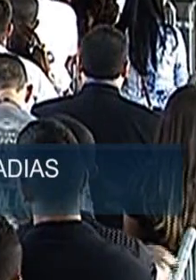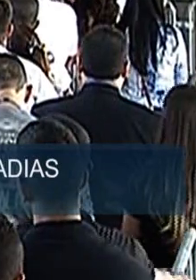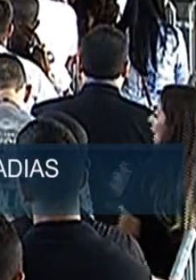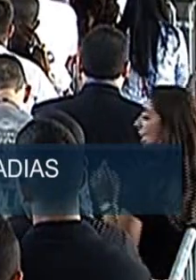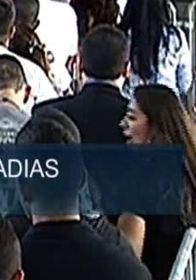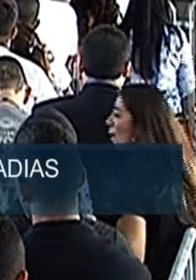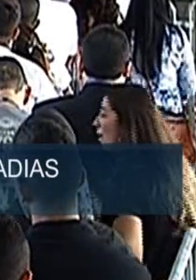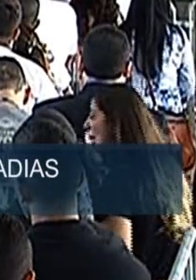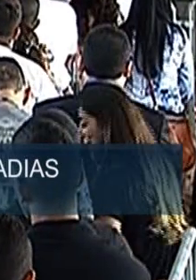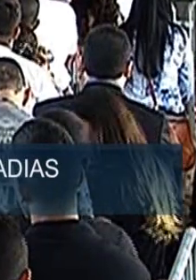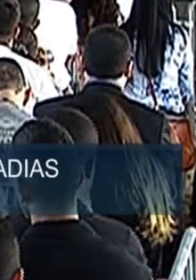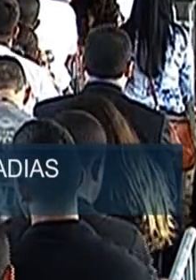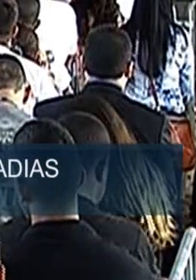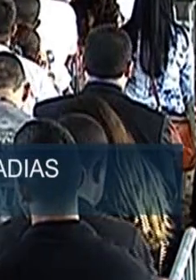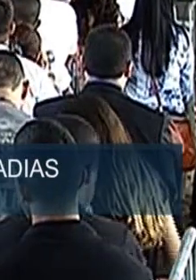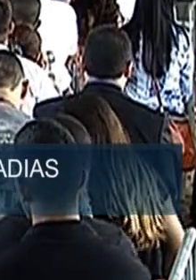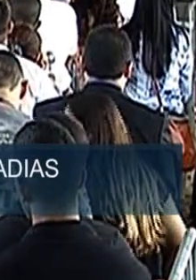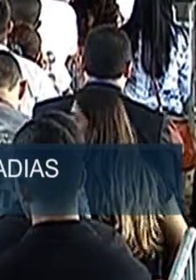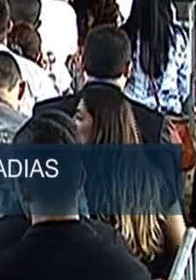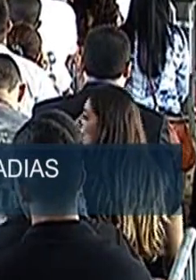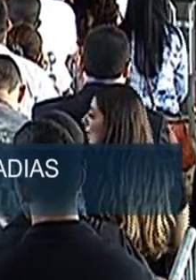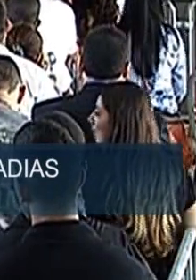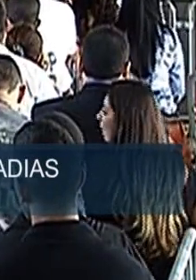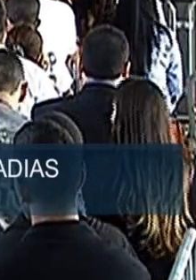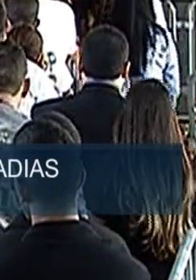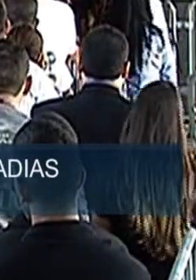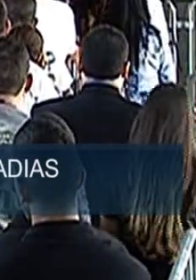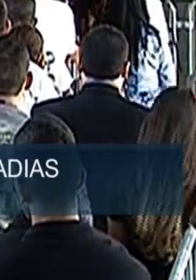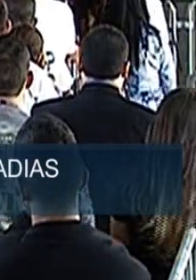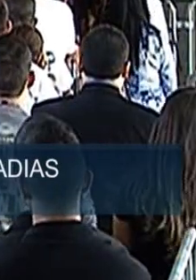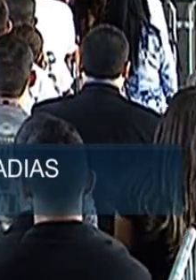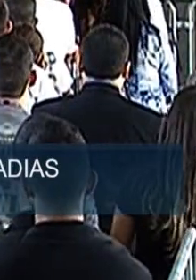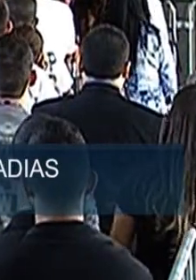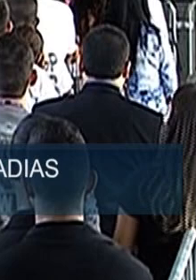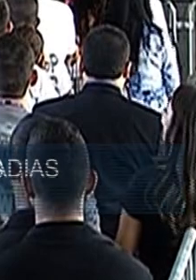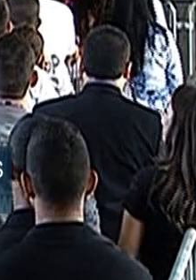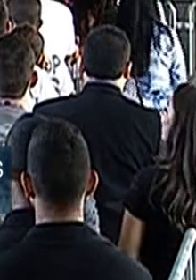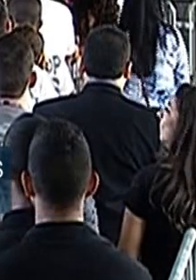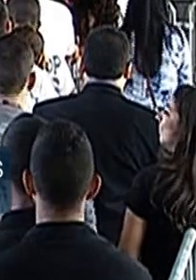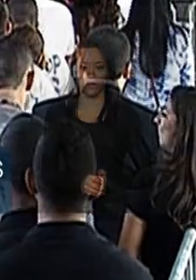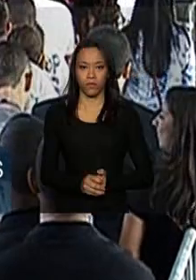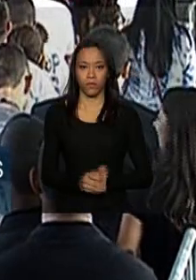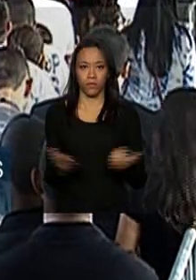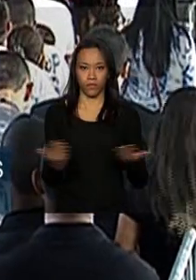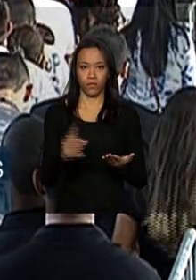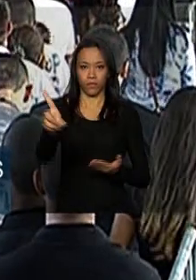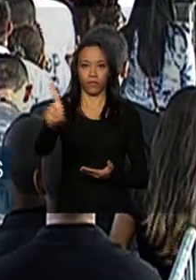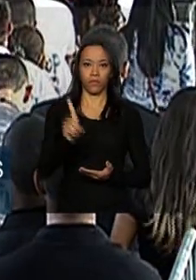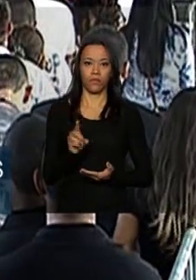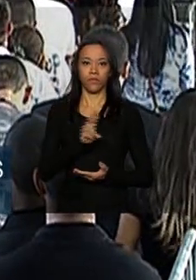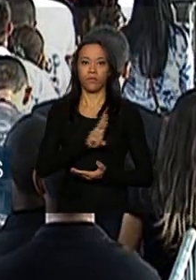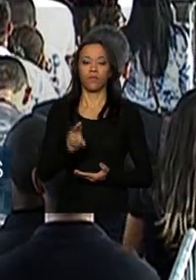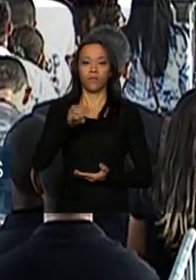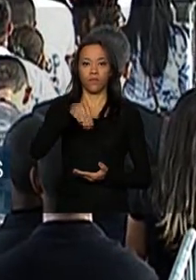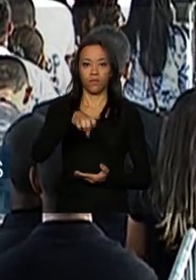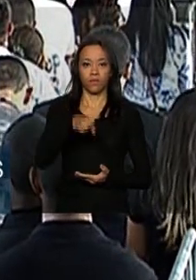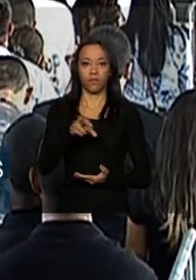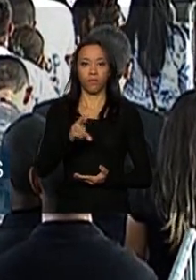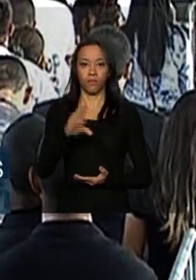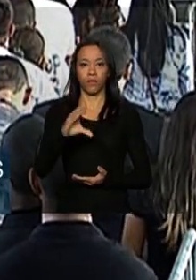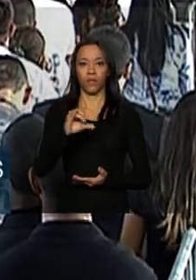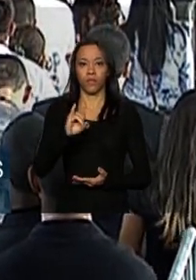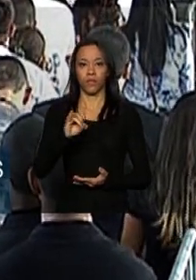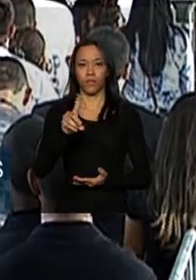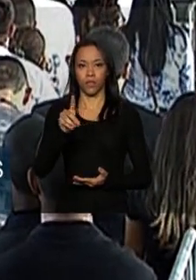A senhora Mercídia José dos Santos Leite, Família, para receber as chaves das mãos do ministro